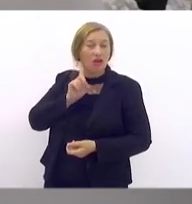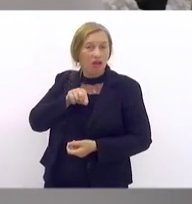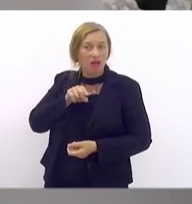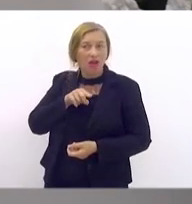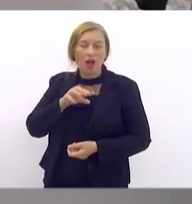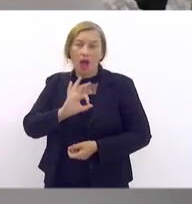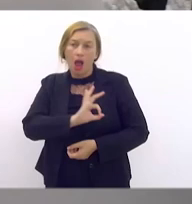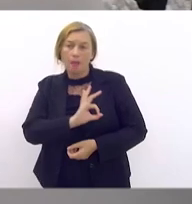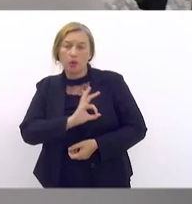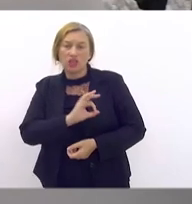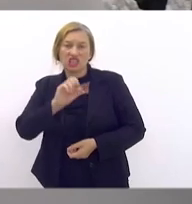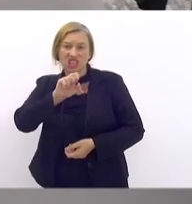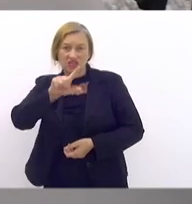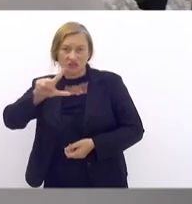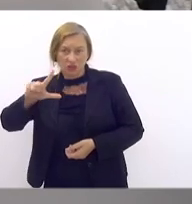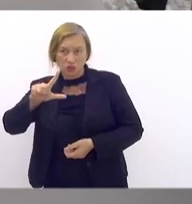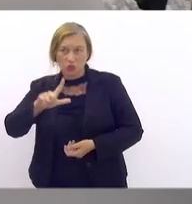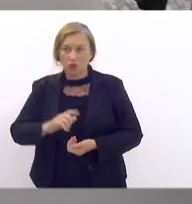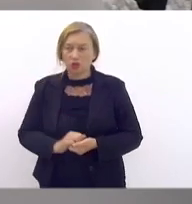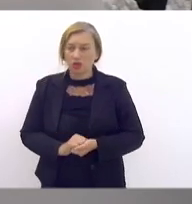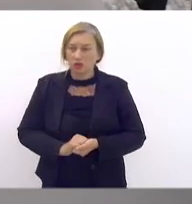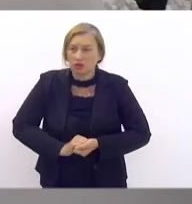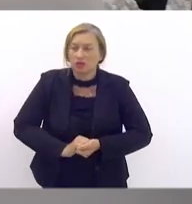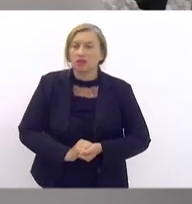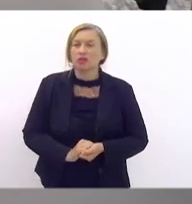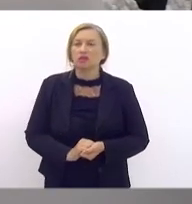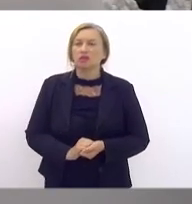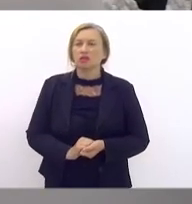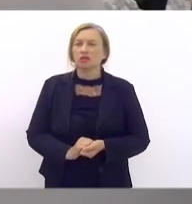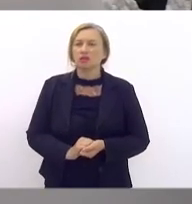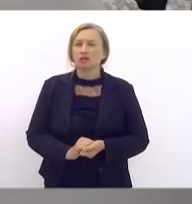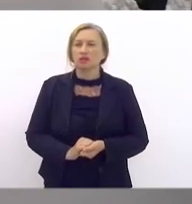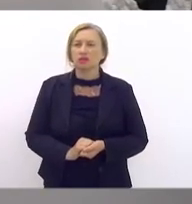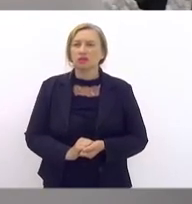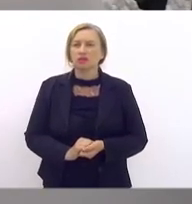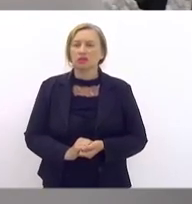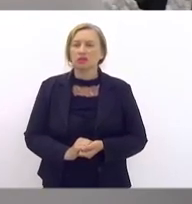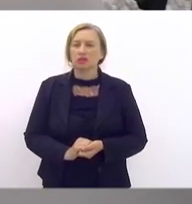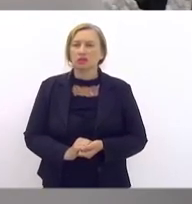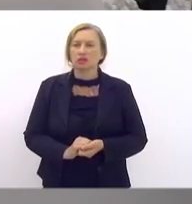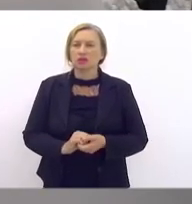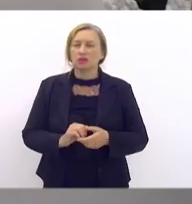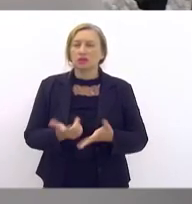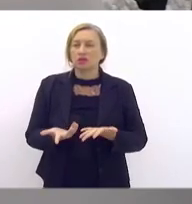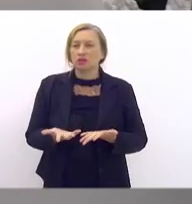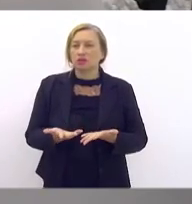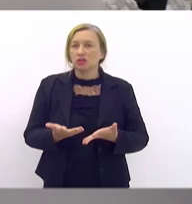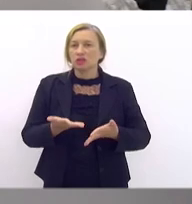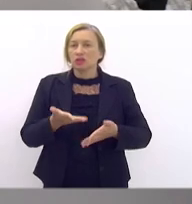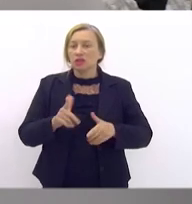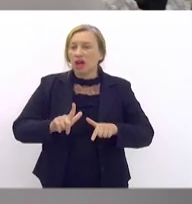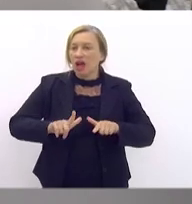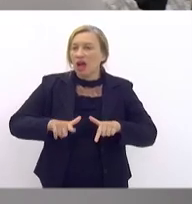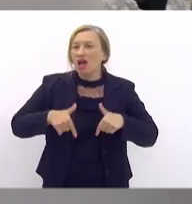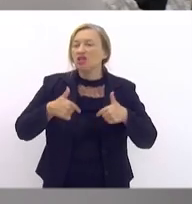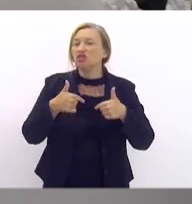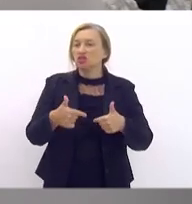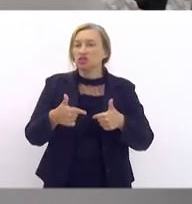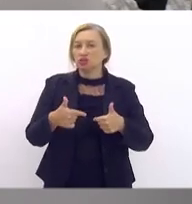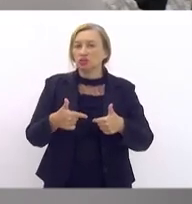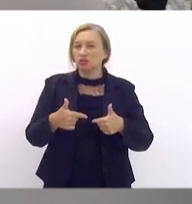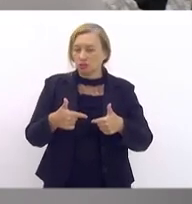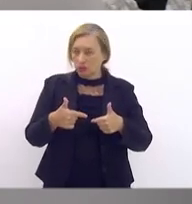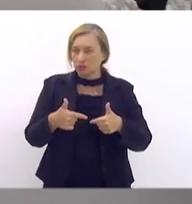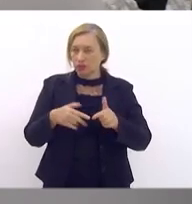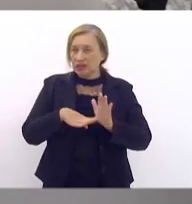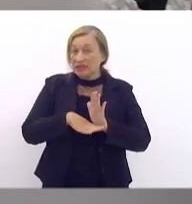a polícia civil realizando diligências probatórias nesse nível de probabilidade e posteriormente